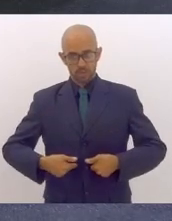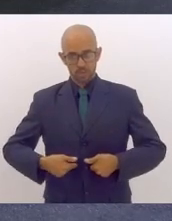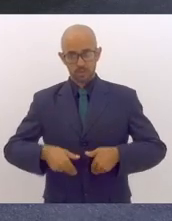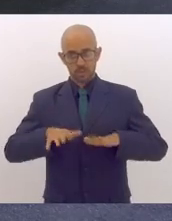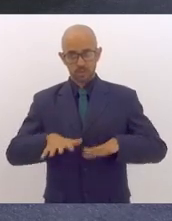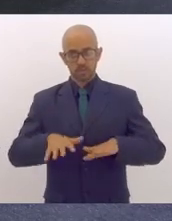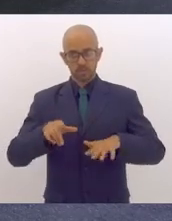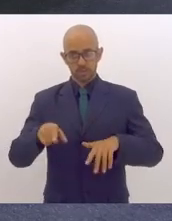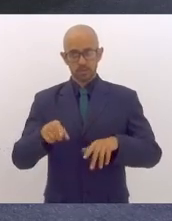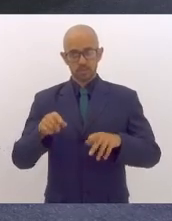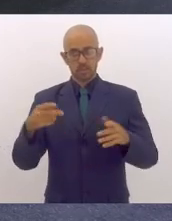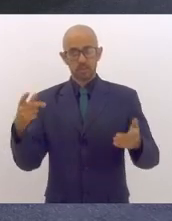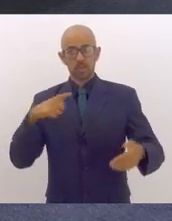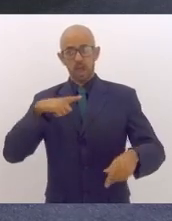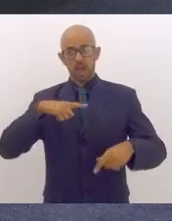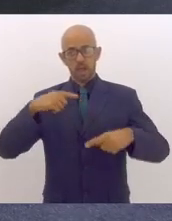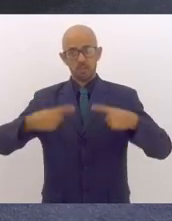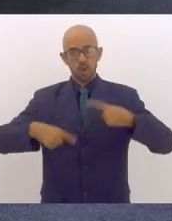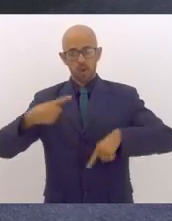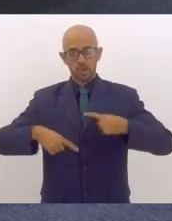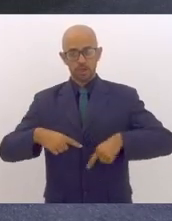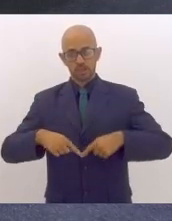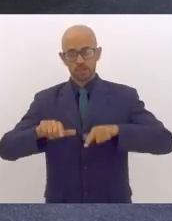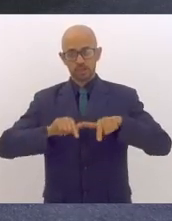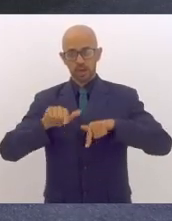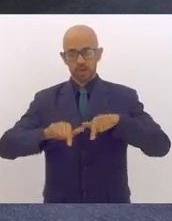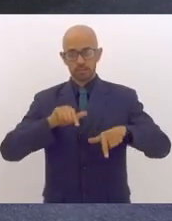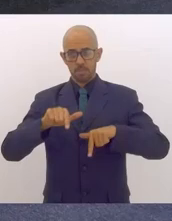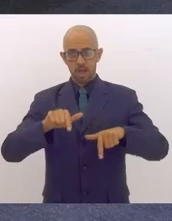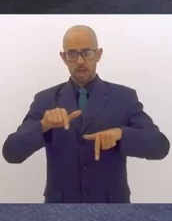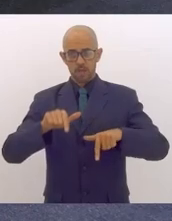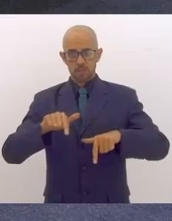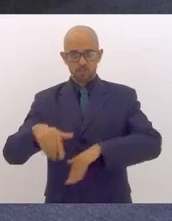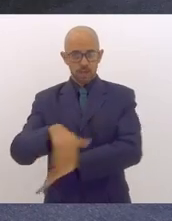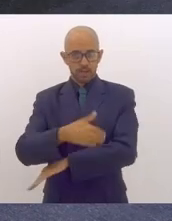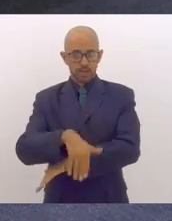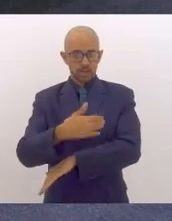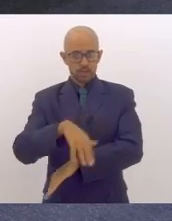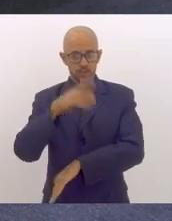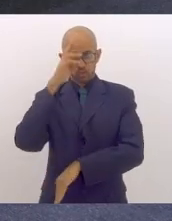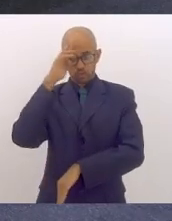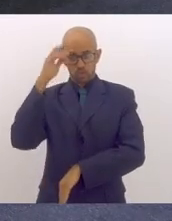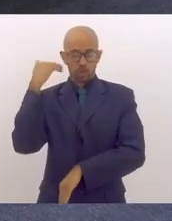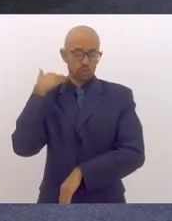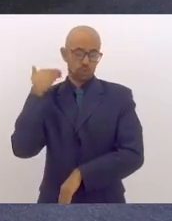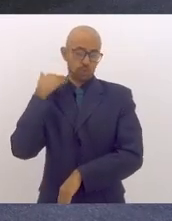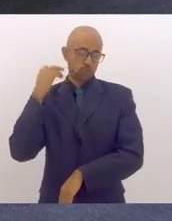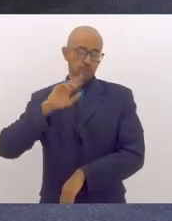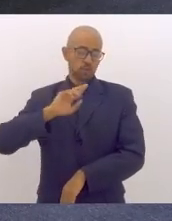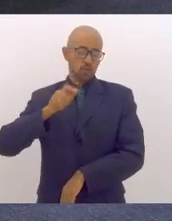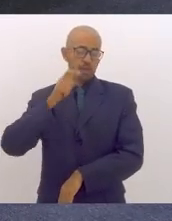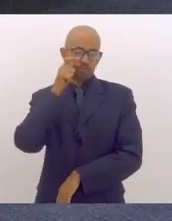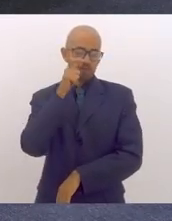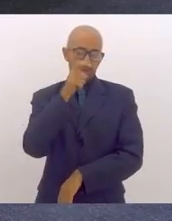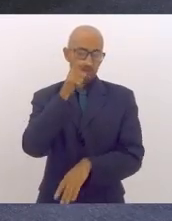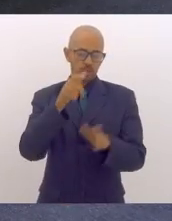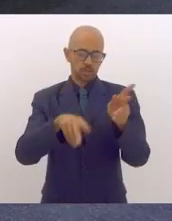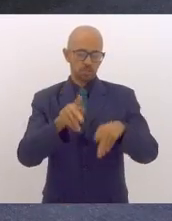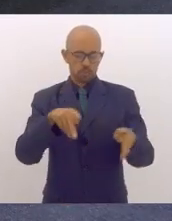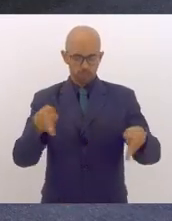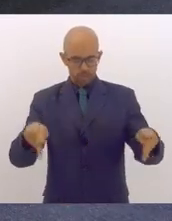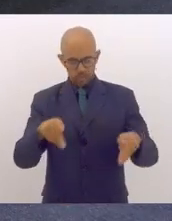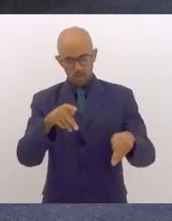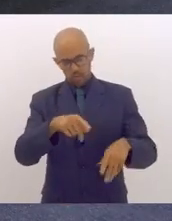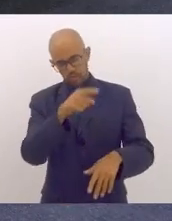Tem políticas que trabalham para o interesse de banqueiros e não para o interesse da população. Vossa Excelência está coberta